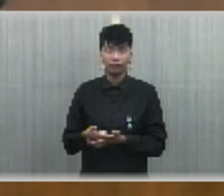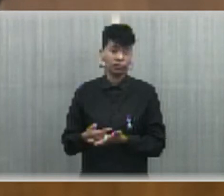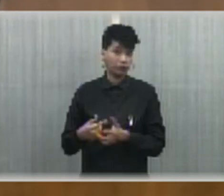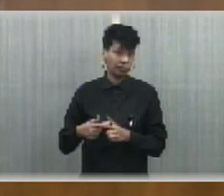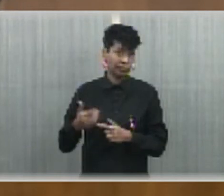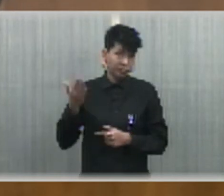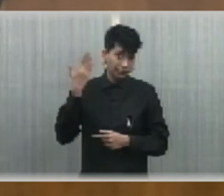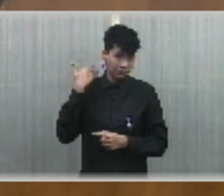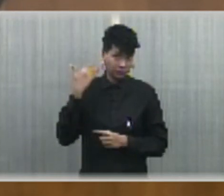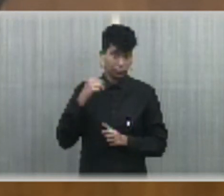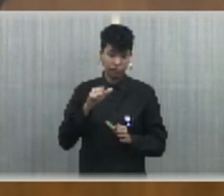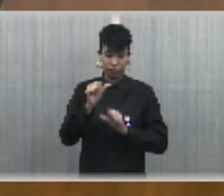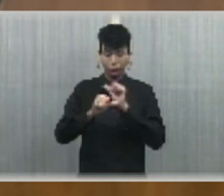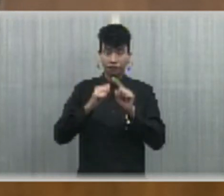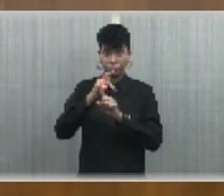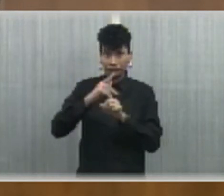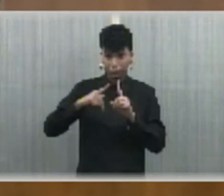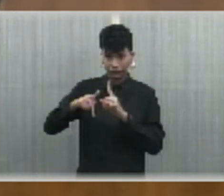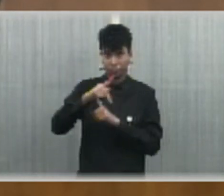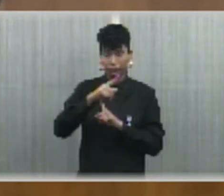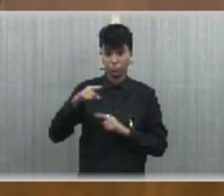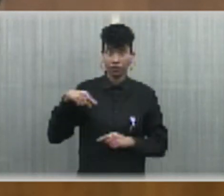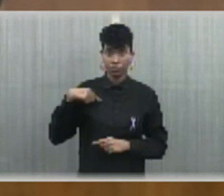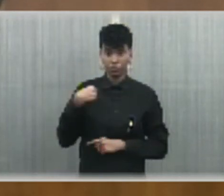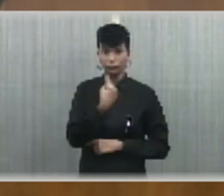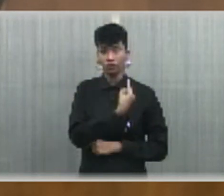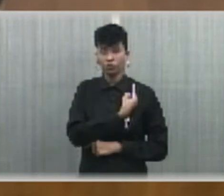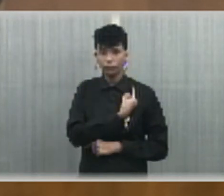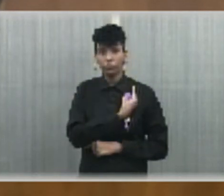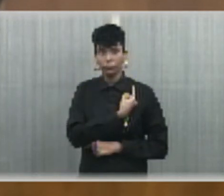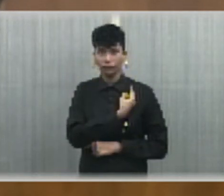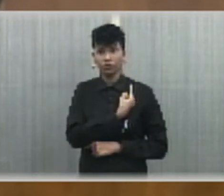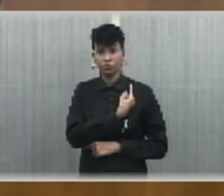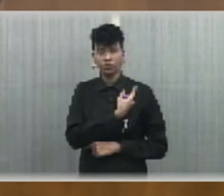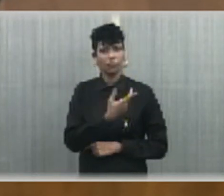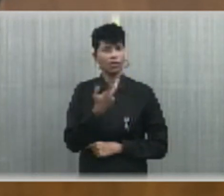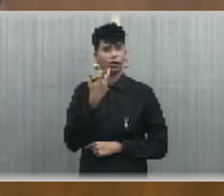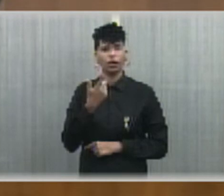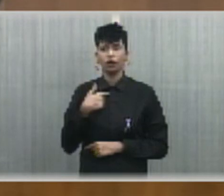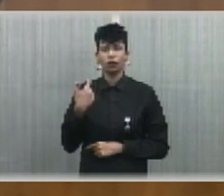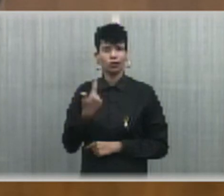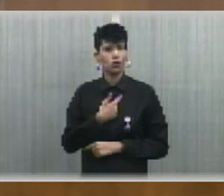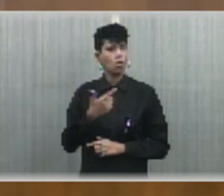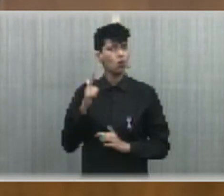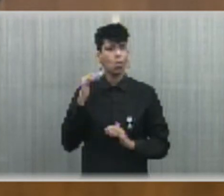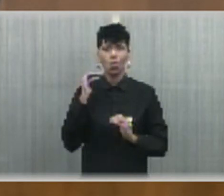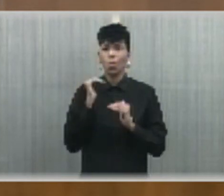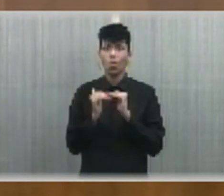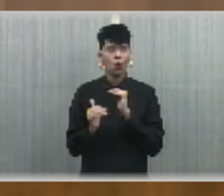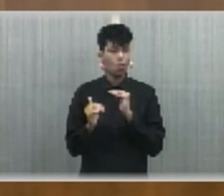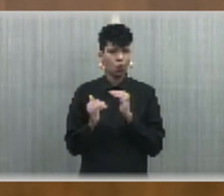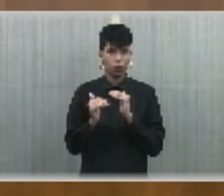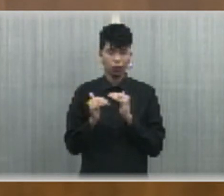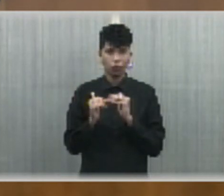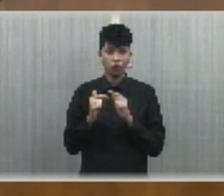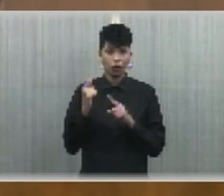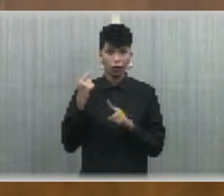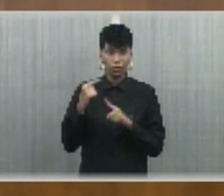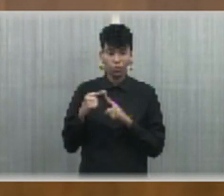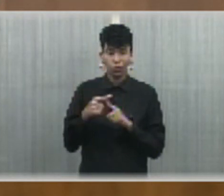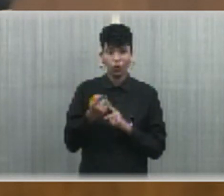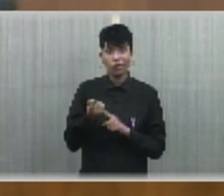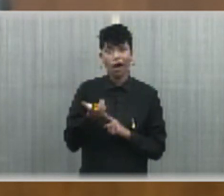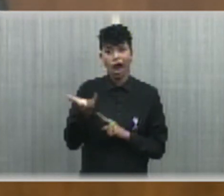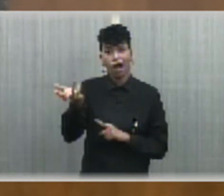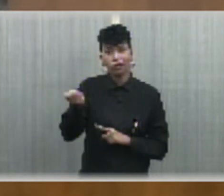época da reforma da Previdência aqui, nós nos insurgimos contra uma reforma que está